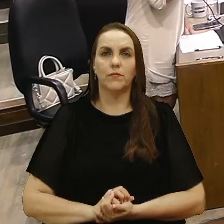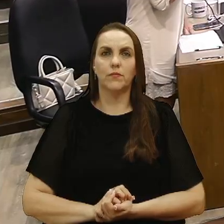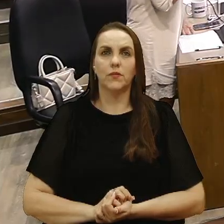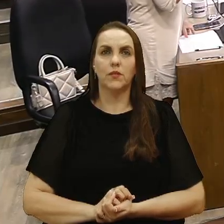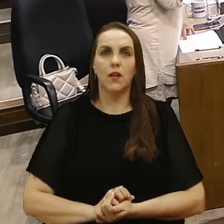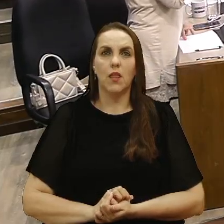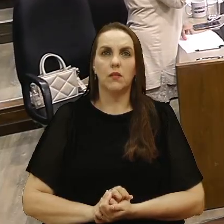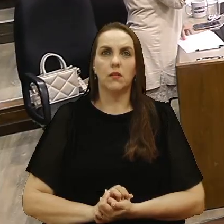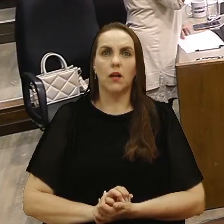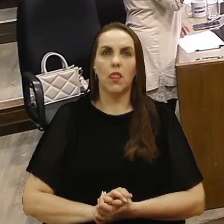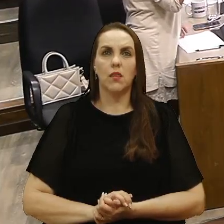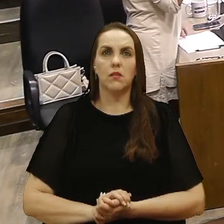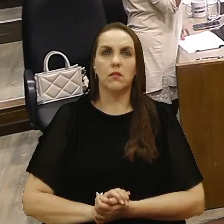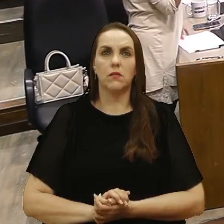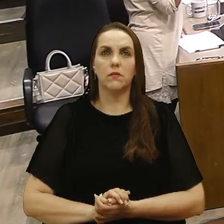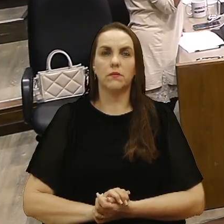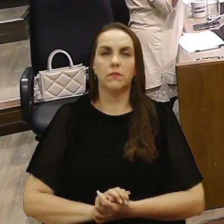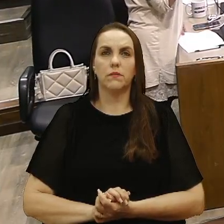Bom,